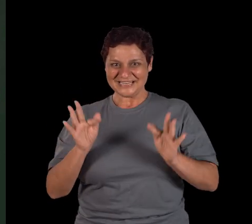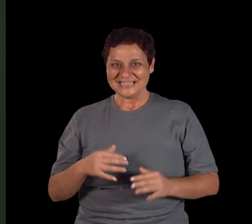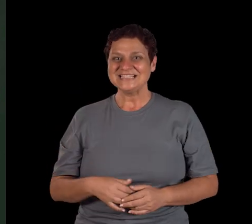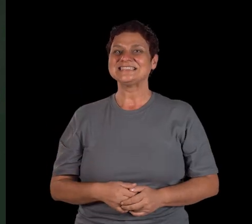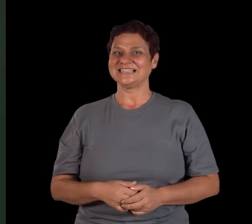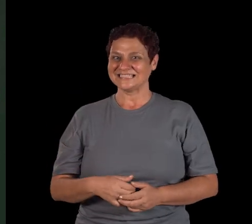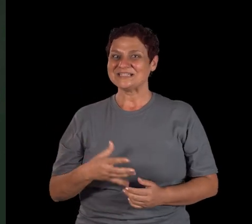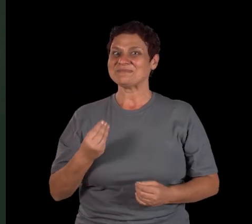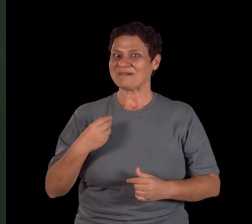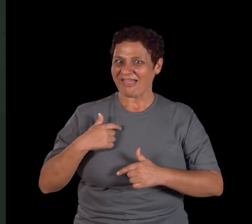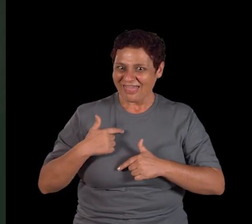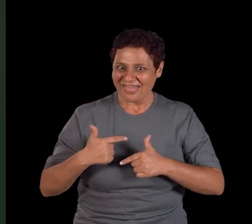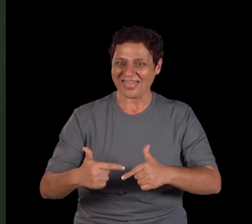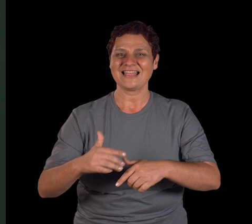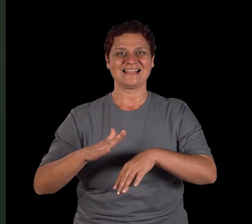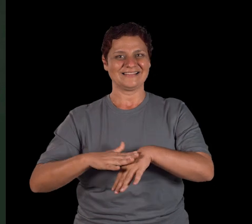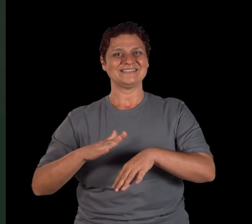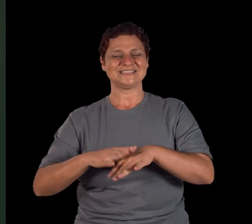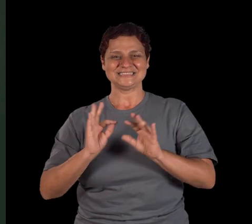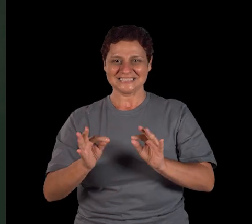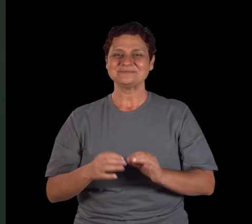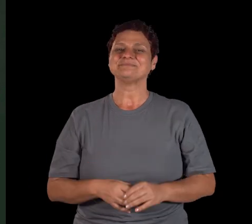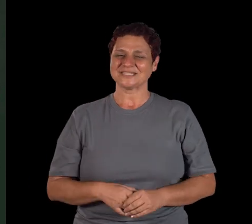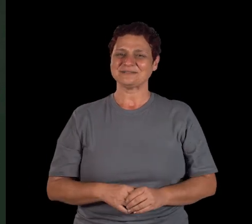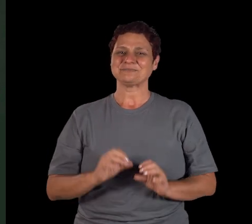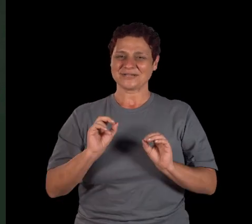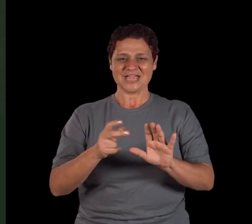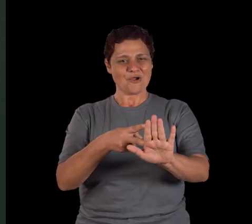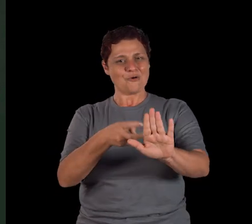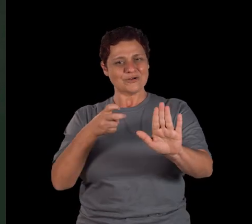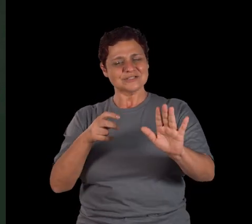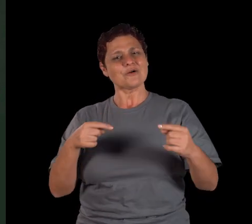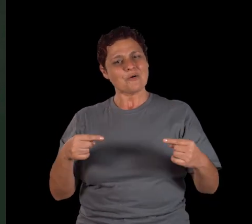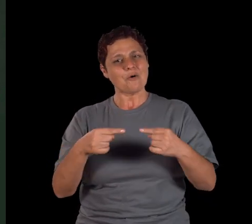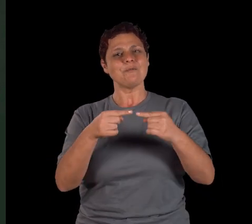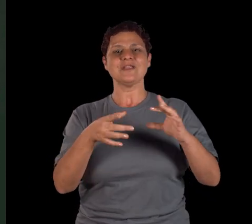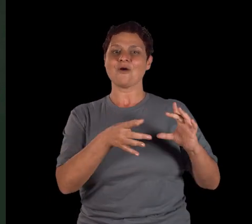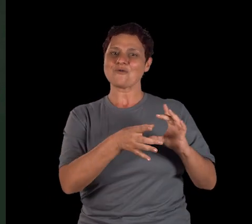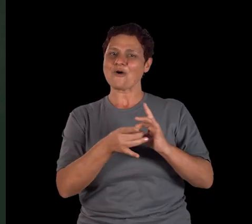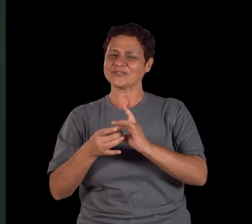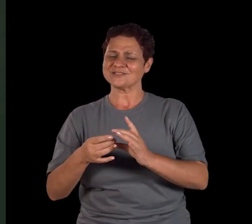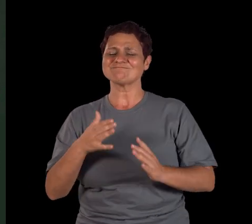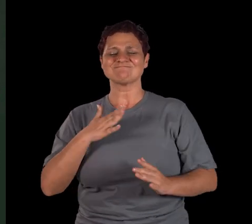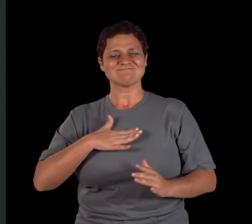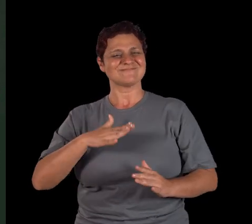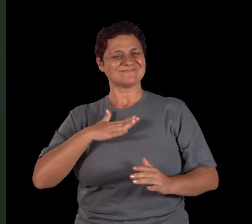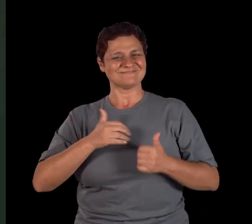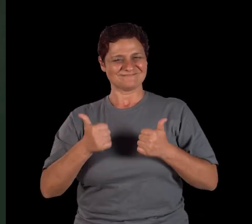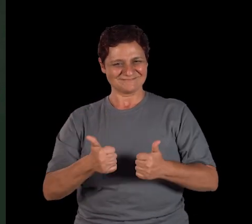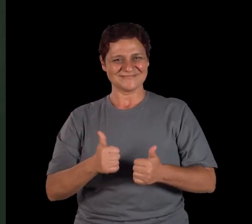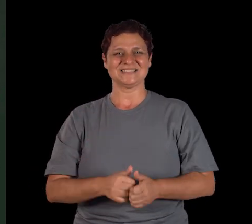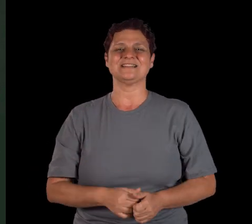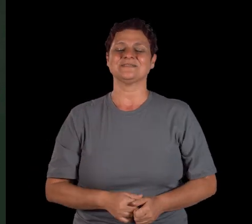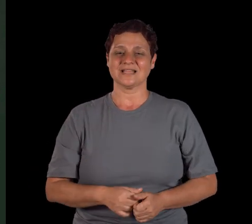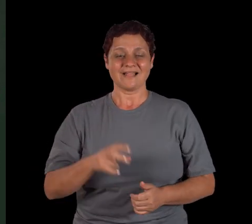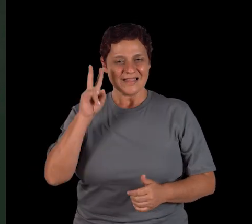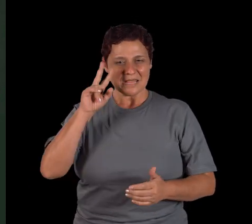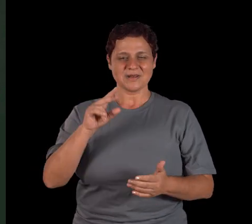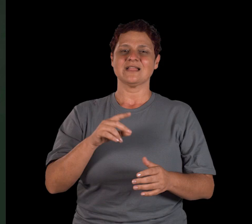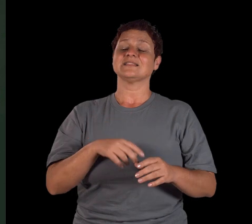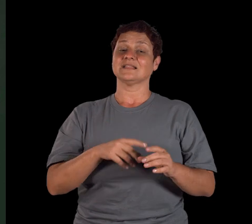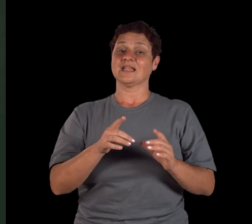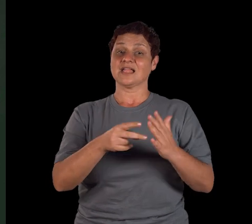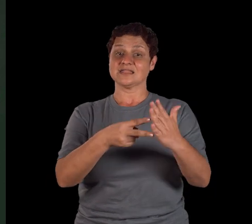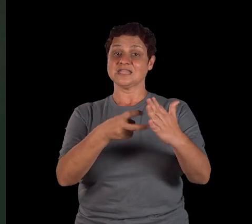um monte de trabalho. Sim, conotação, contexto. Bem fácil, bem tranquilo. Beleza? Gravou lá. Denotação, dicionário. Sentido da